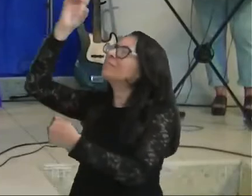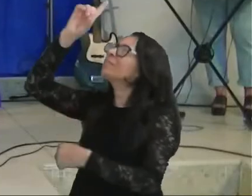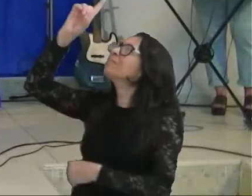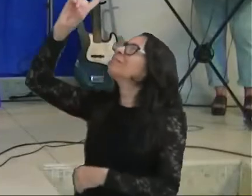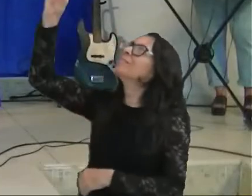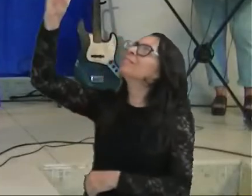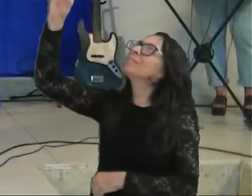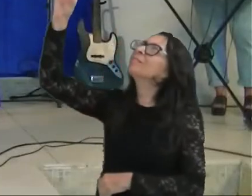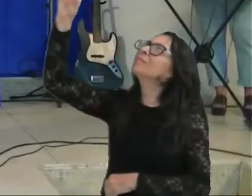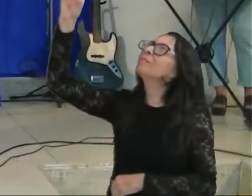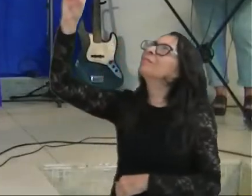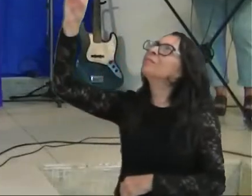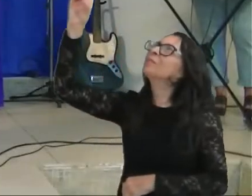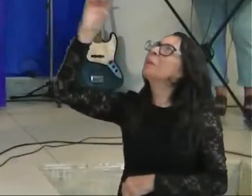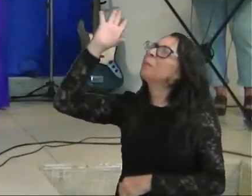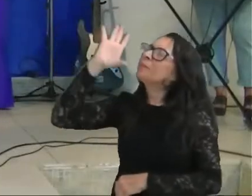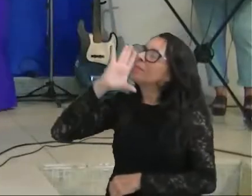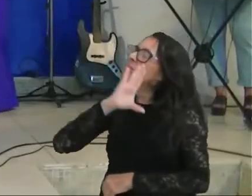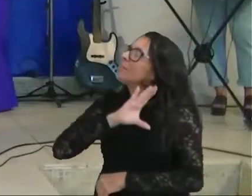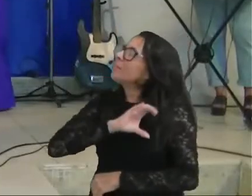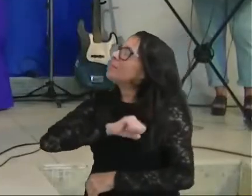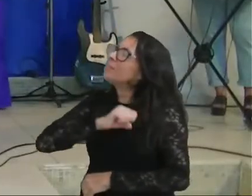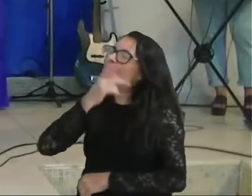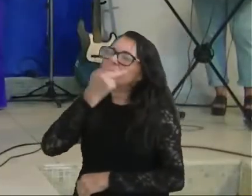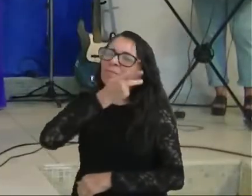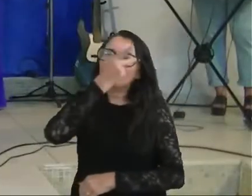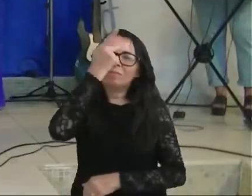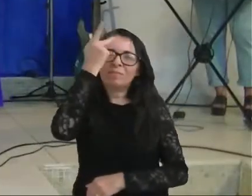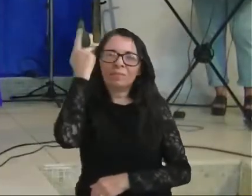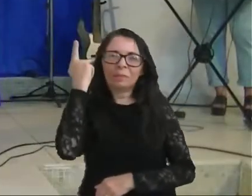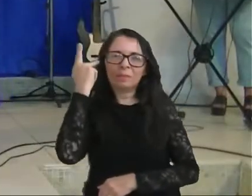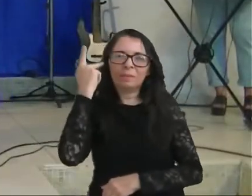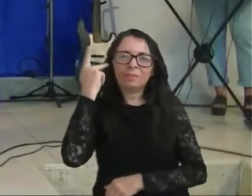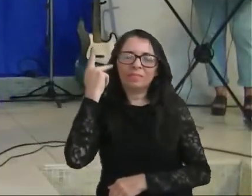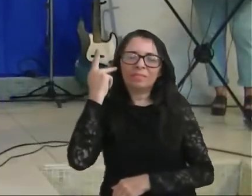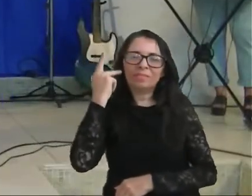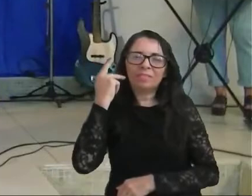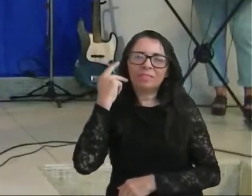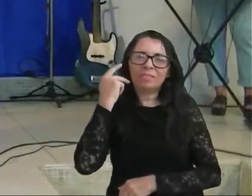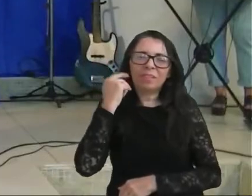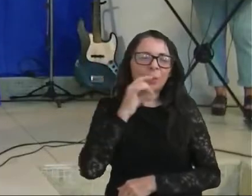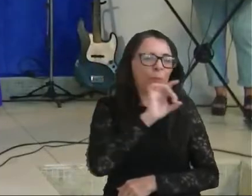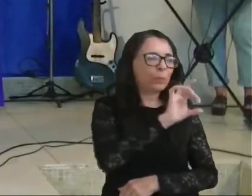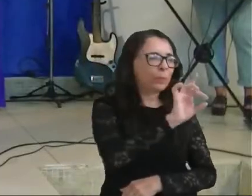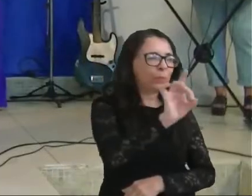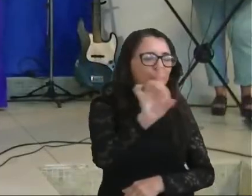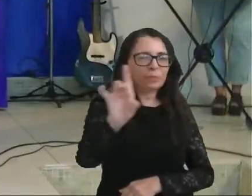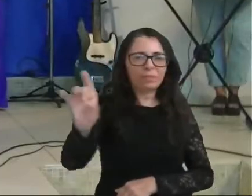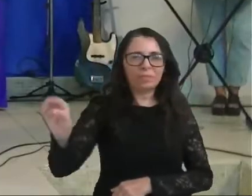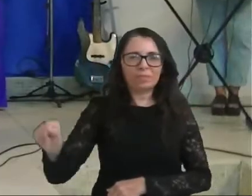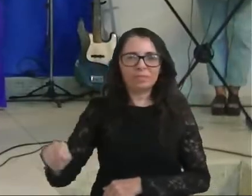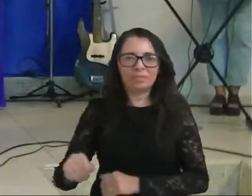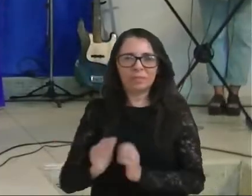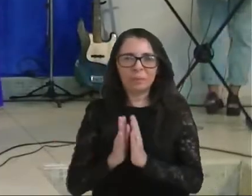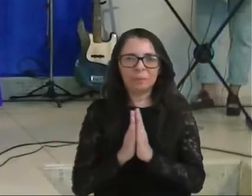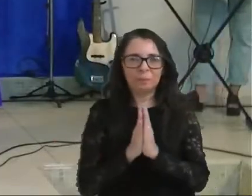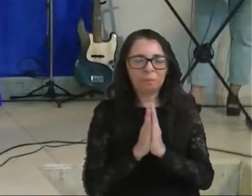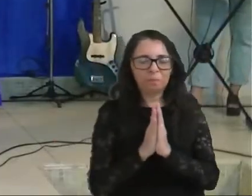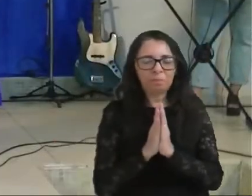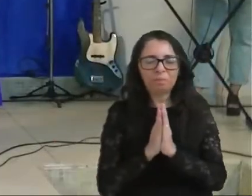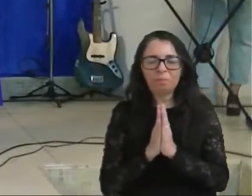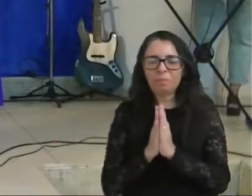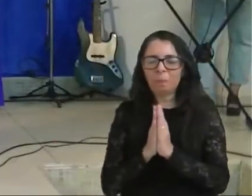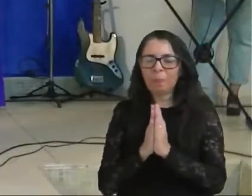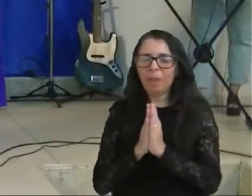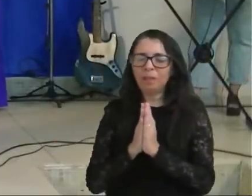sobrenatural. Eu te agradeço, Jesus. Senhor, nosso Deus e Pai, te agradecemos, ó